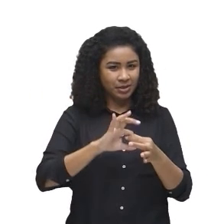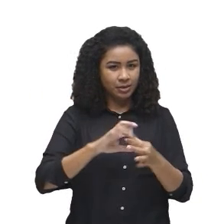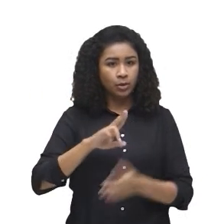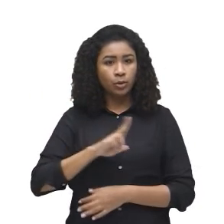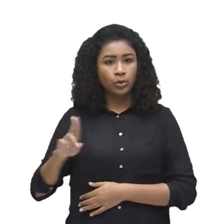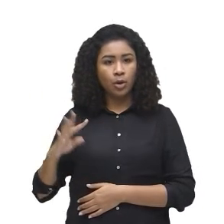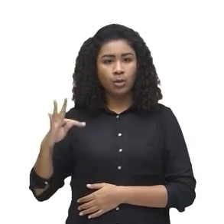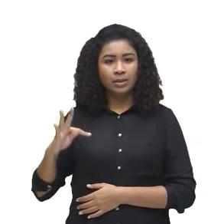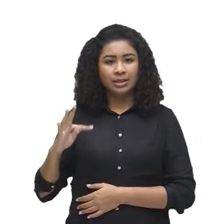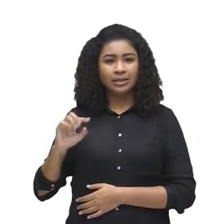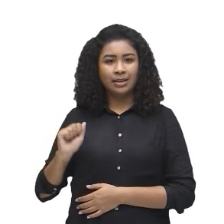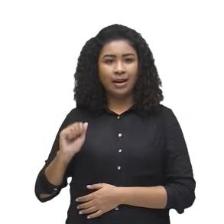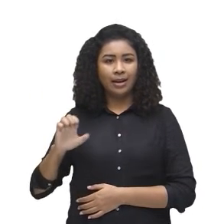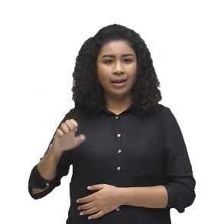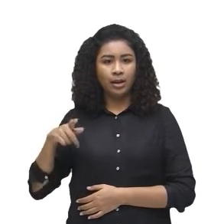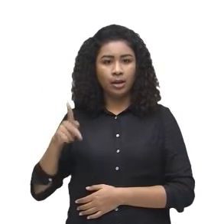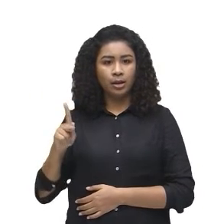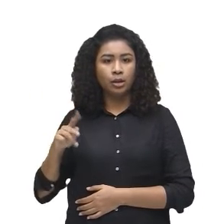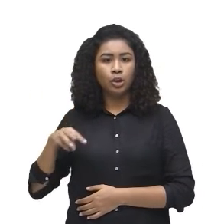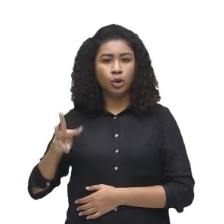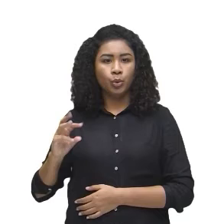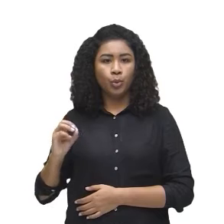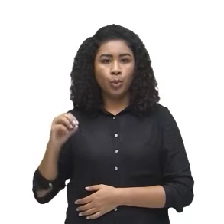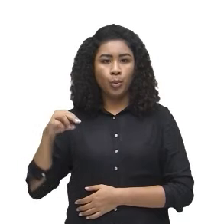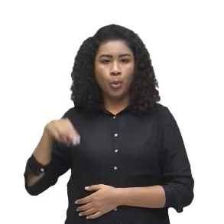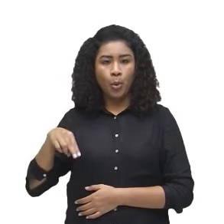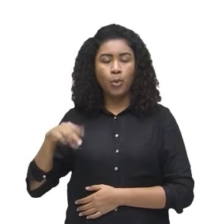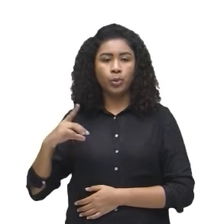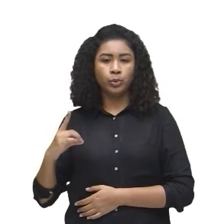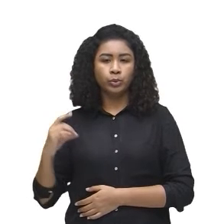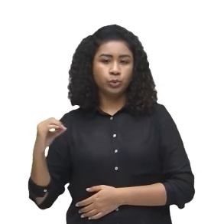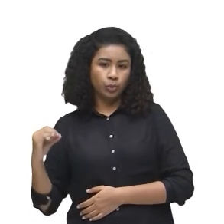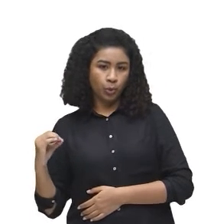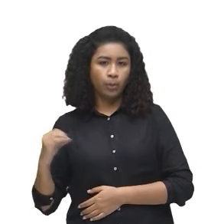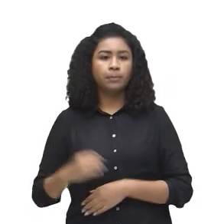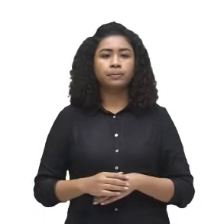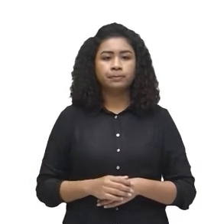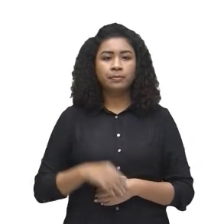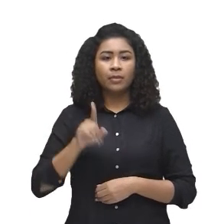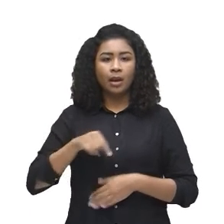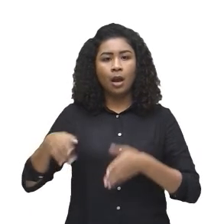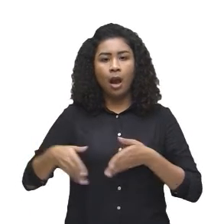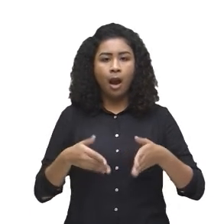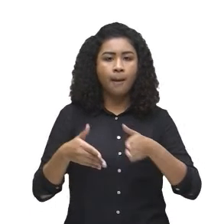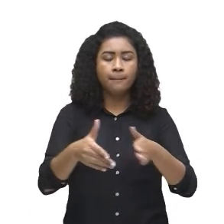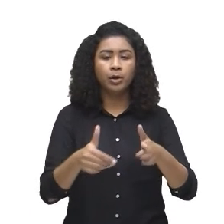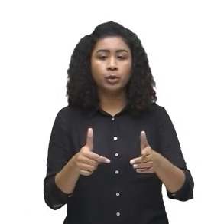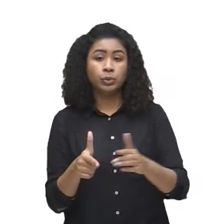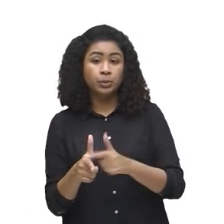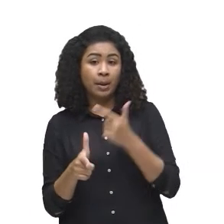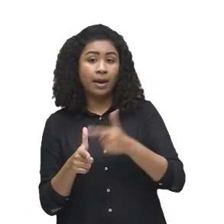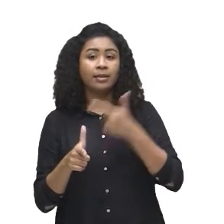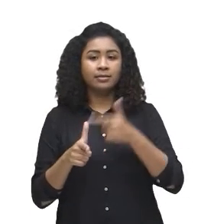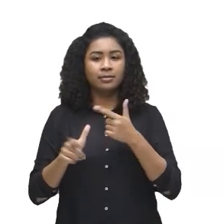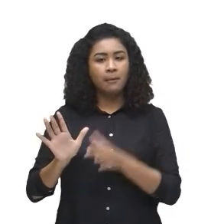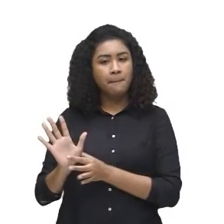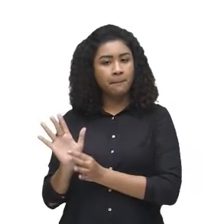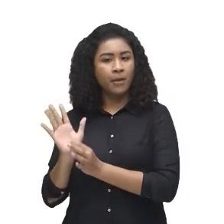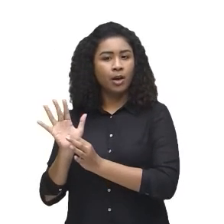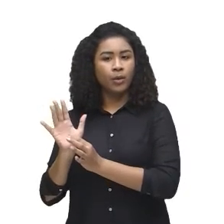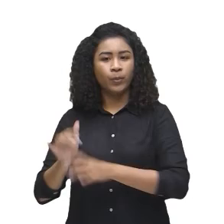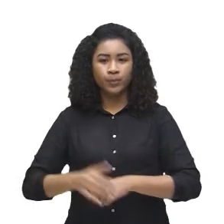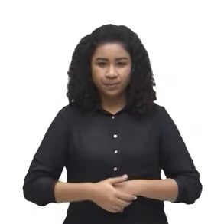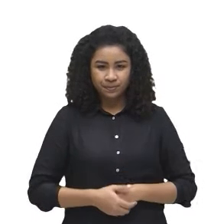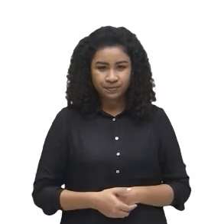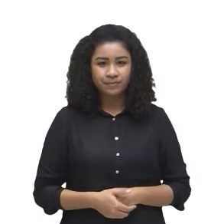caminho dos pés e das mãos. É uma arte marcial coreana e que tornou-se esporte olímpico em 2000,